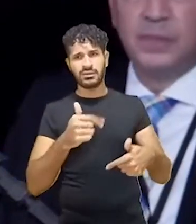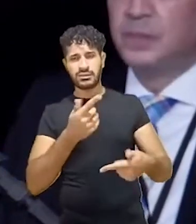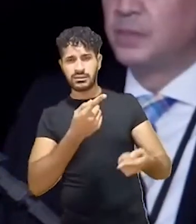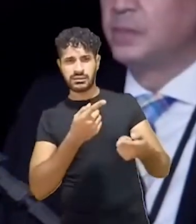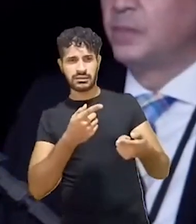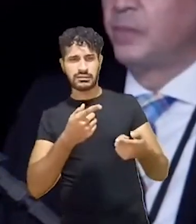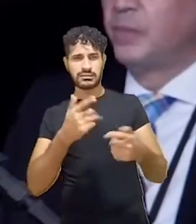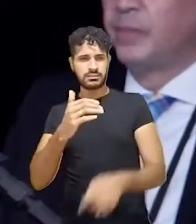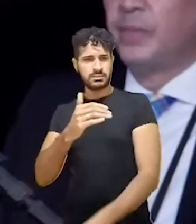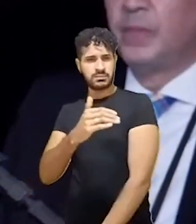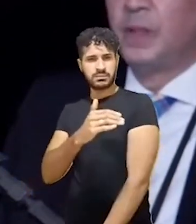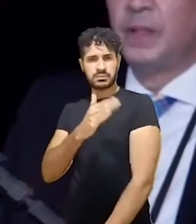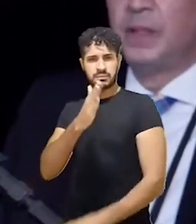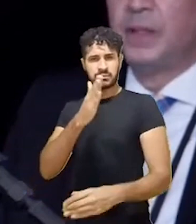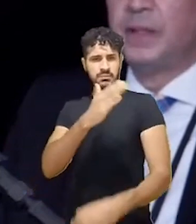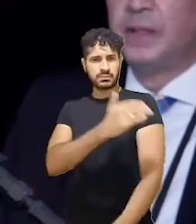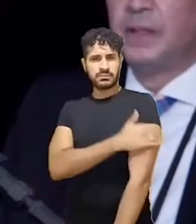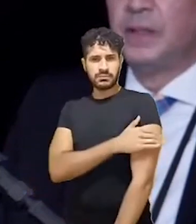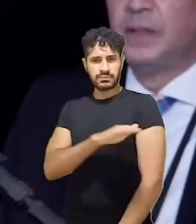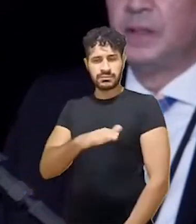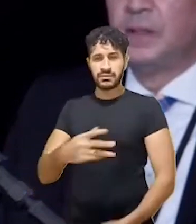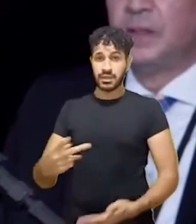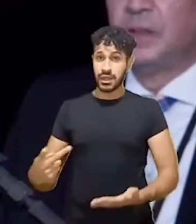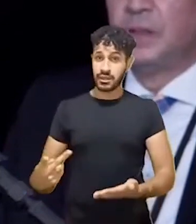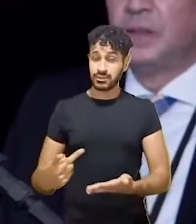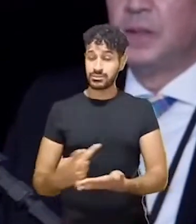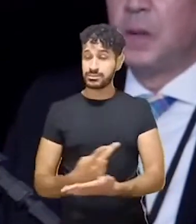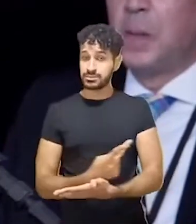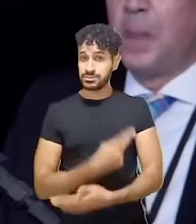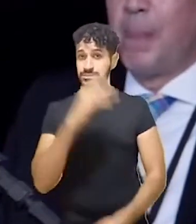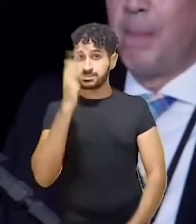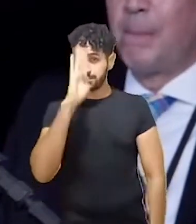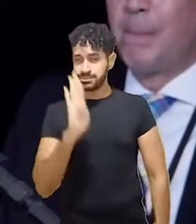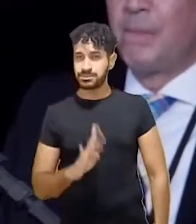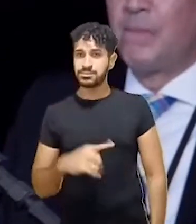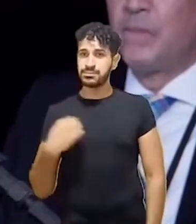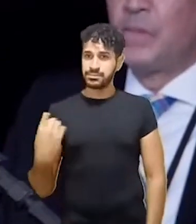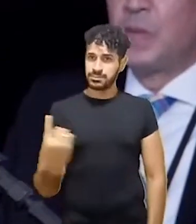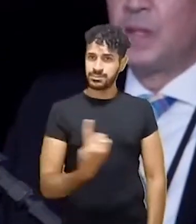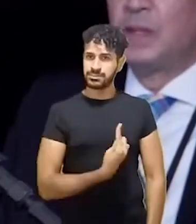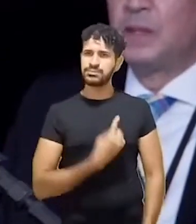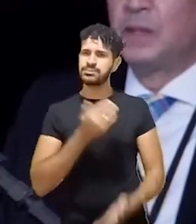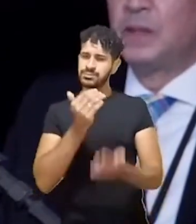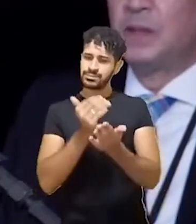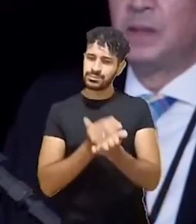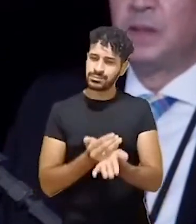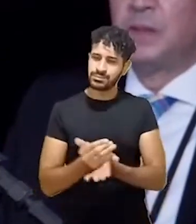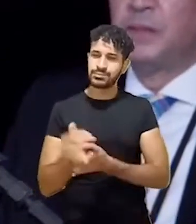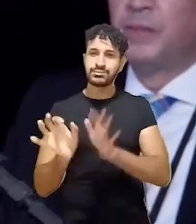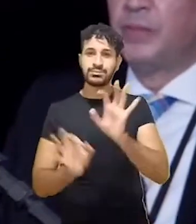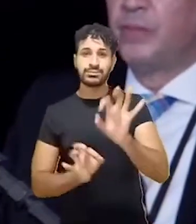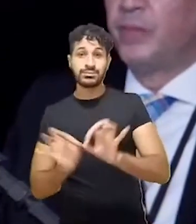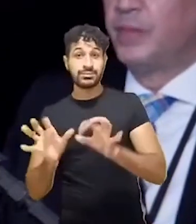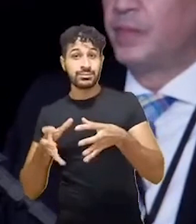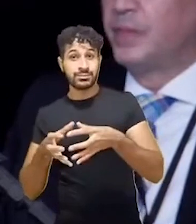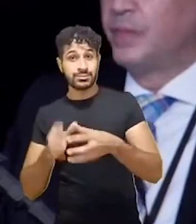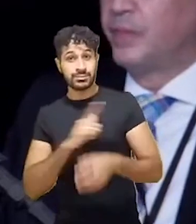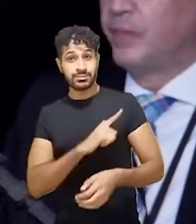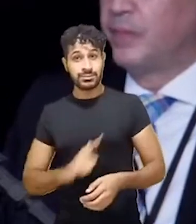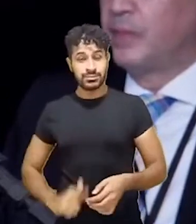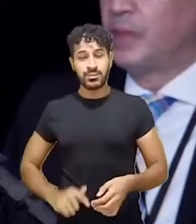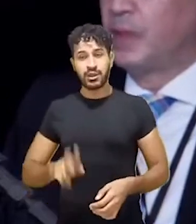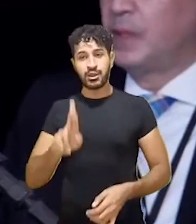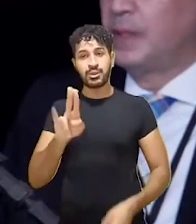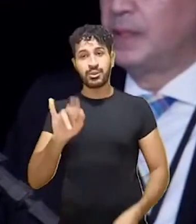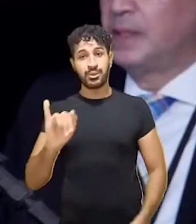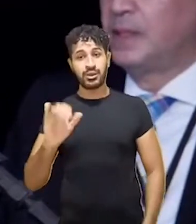sabe que aconteceu no Brasil Então nós vamos começar a montar o governo o Rei corta que é o